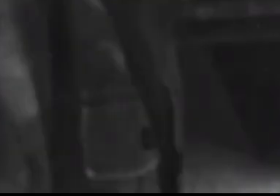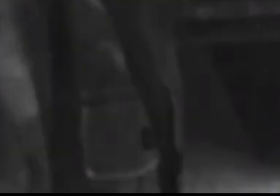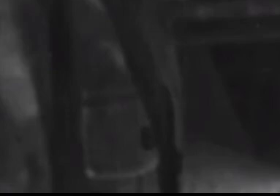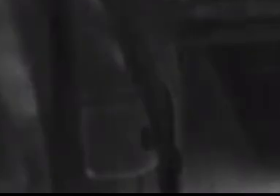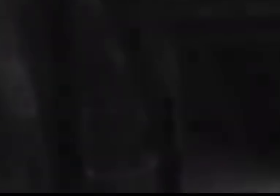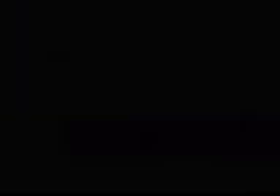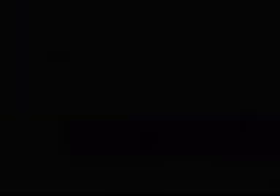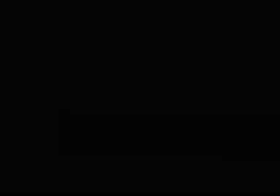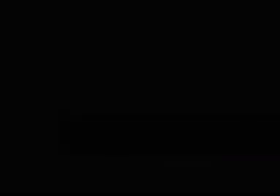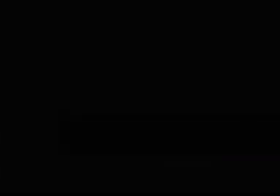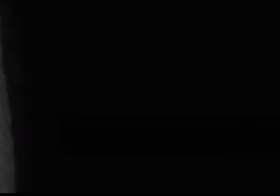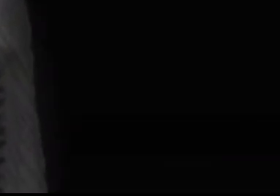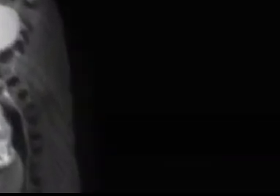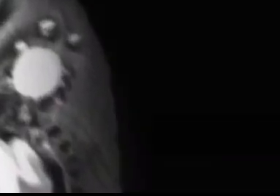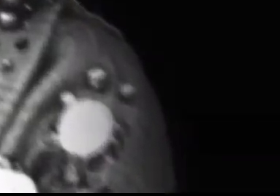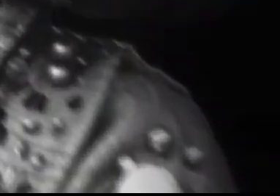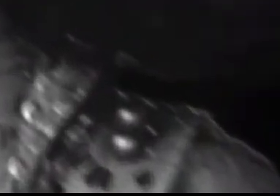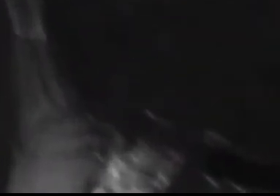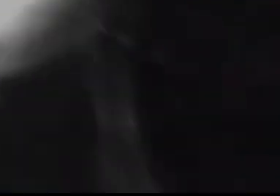e Maduro